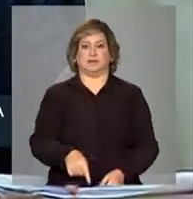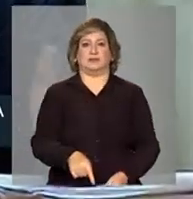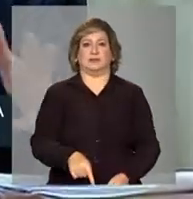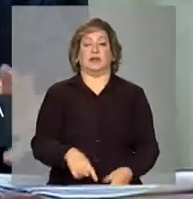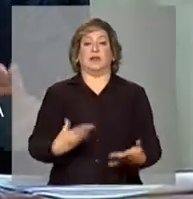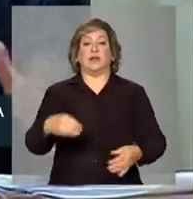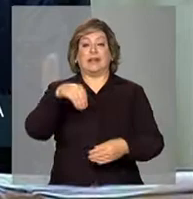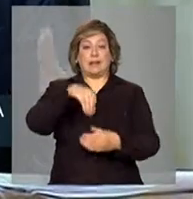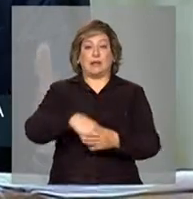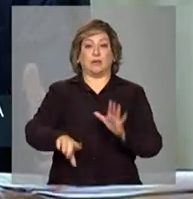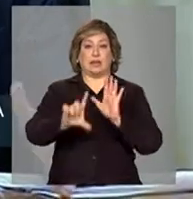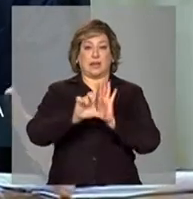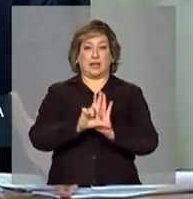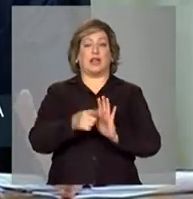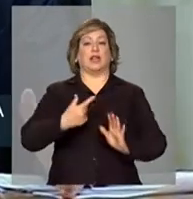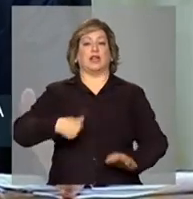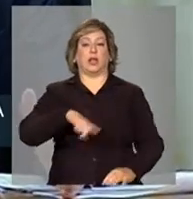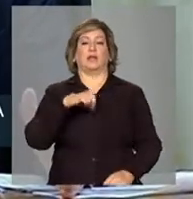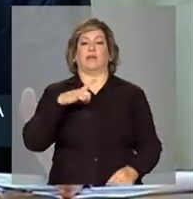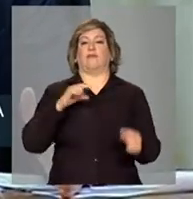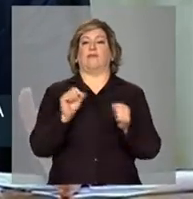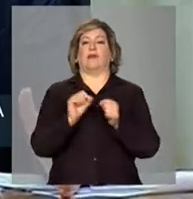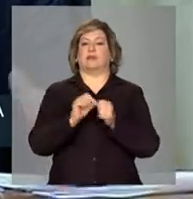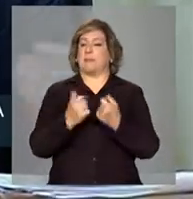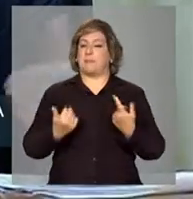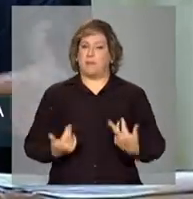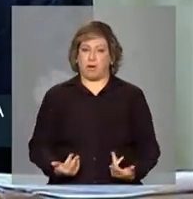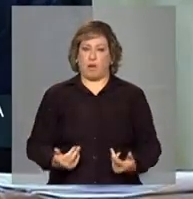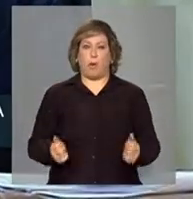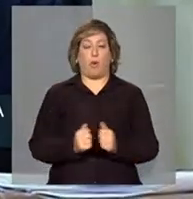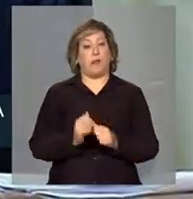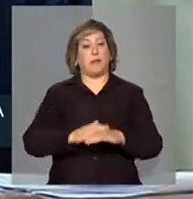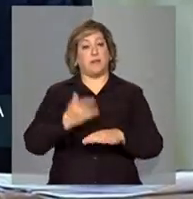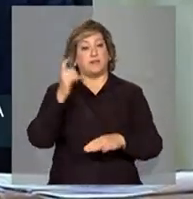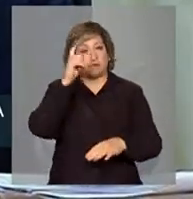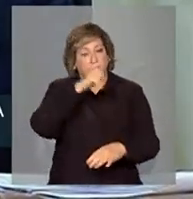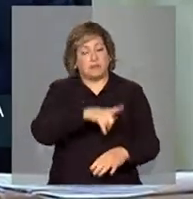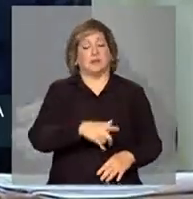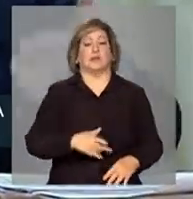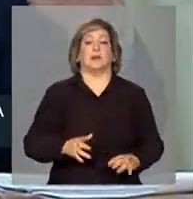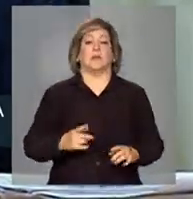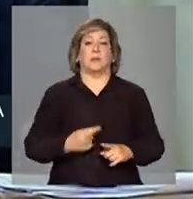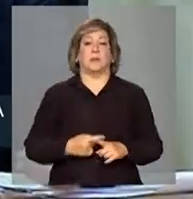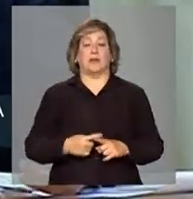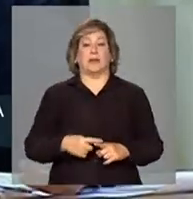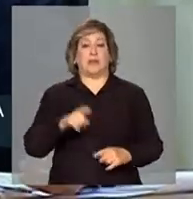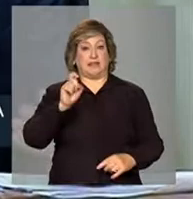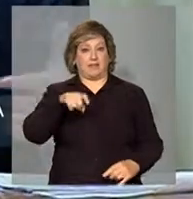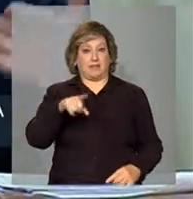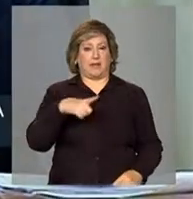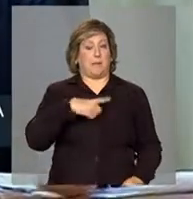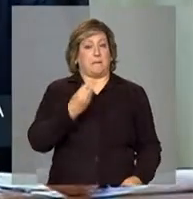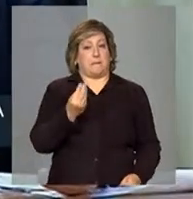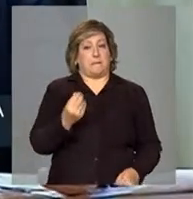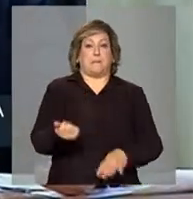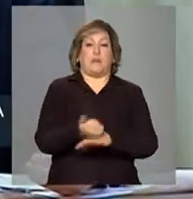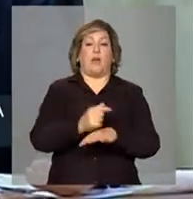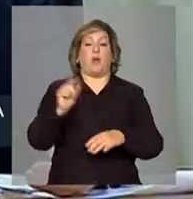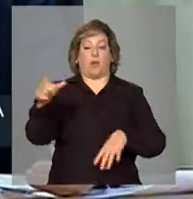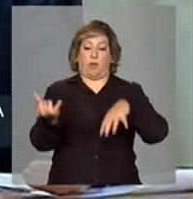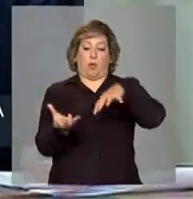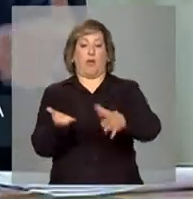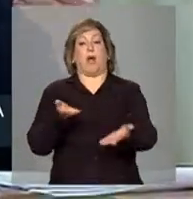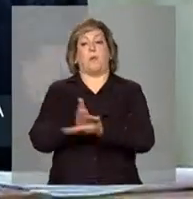Então dentro da Lei nós estaremos fazendo a mesma coisa com mais dificuldade evidentemente teria sido muito melhor que o congresso